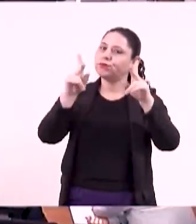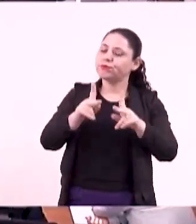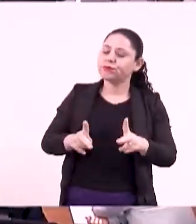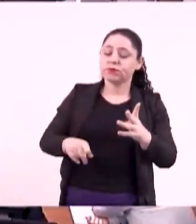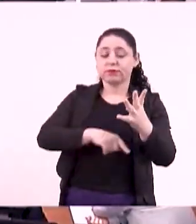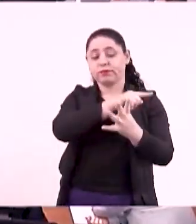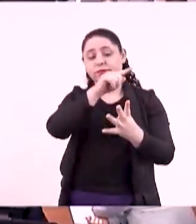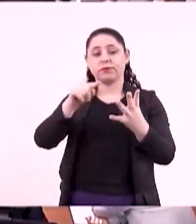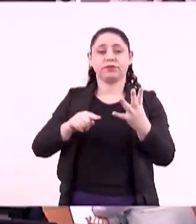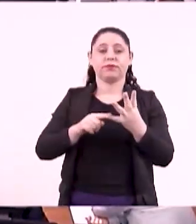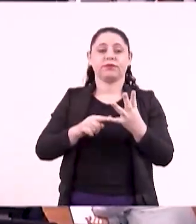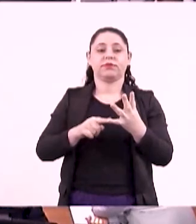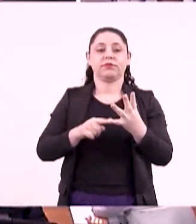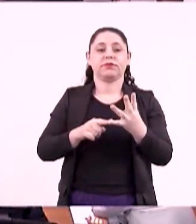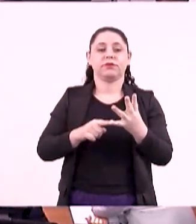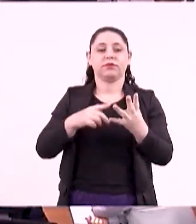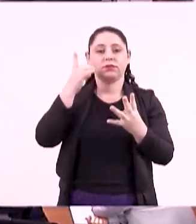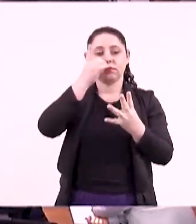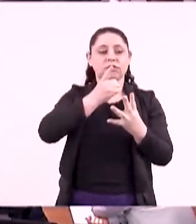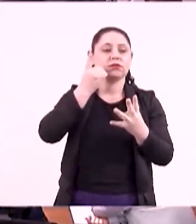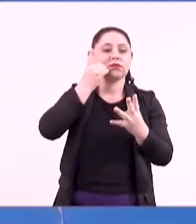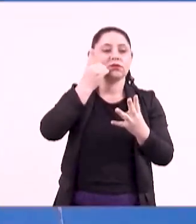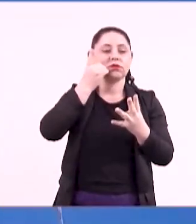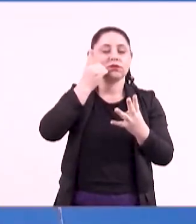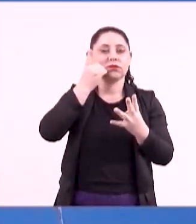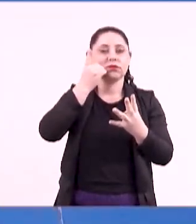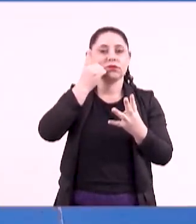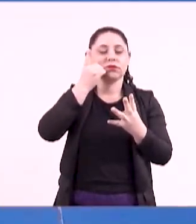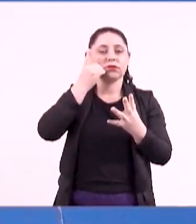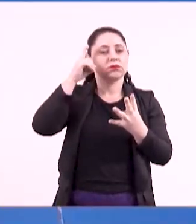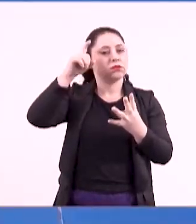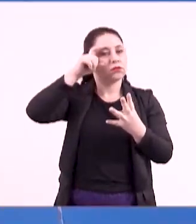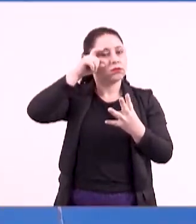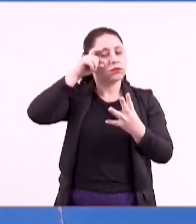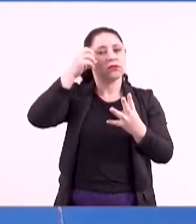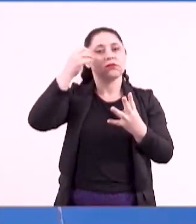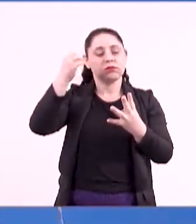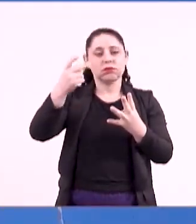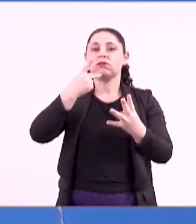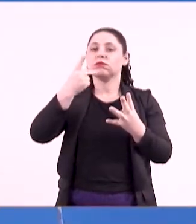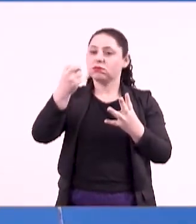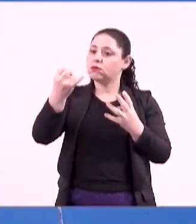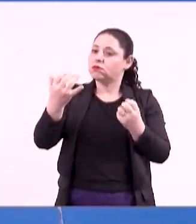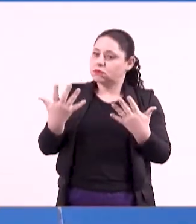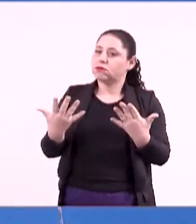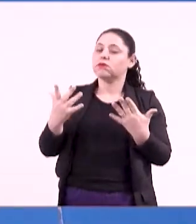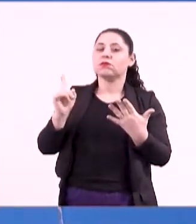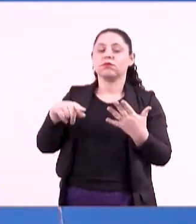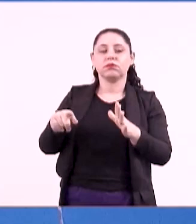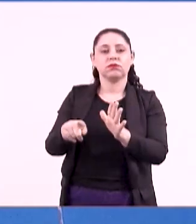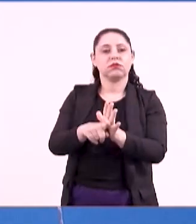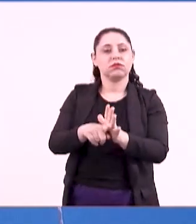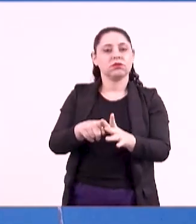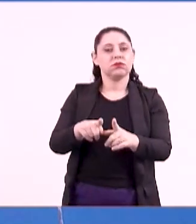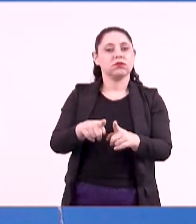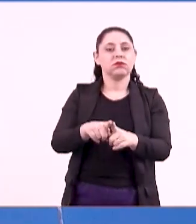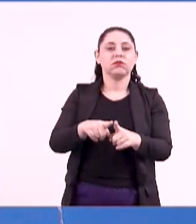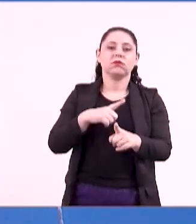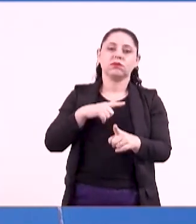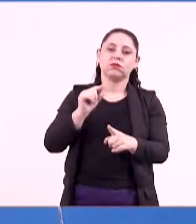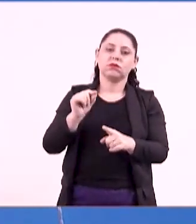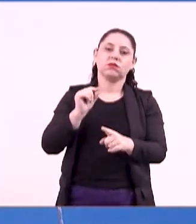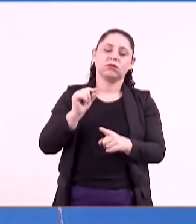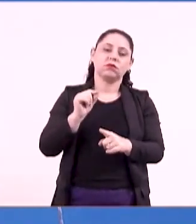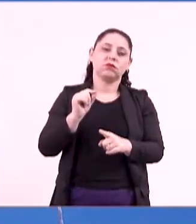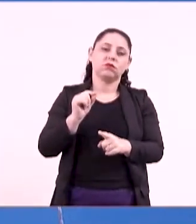Quarto, o deputado Pedro Neto fez aqui uma parte falando que eu acho que é a